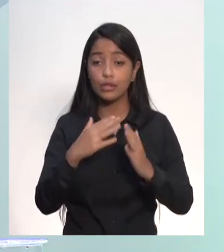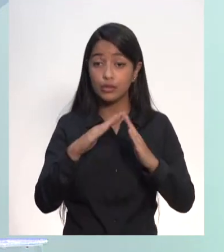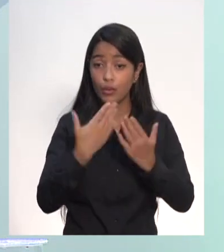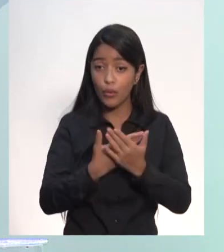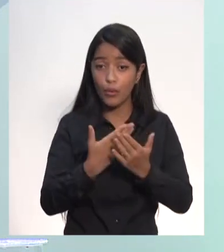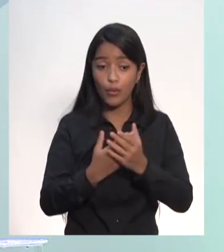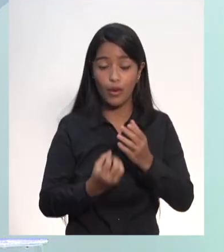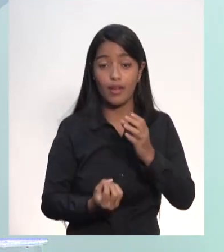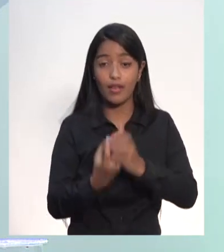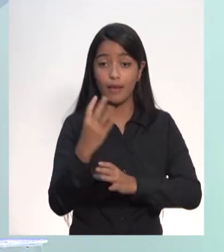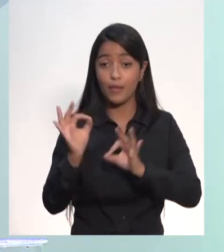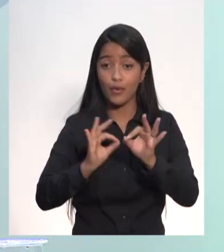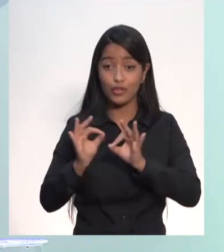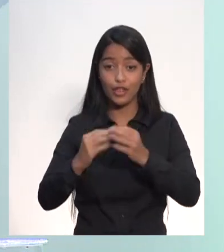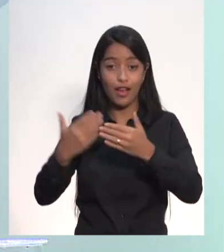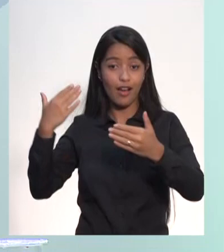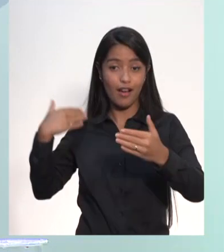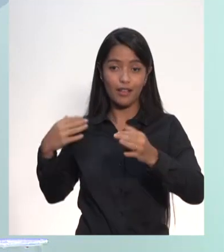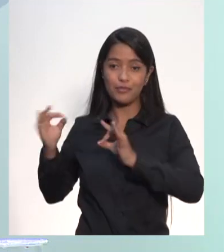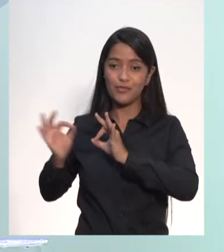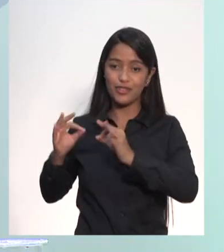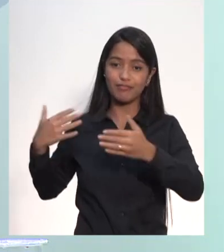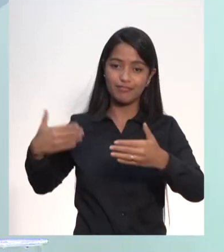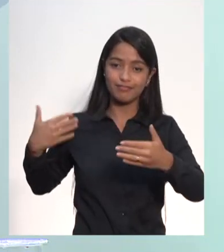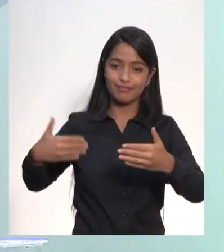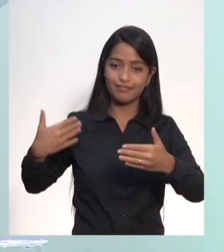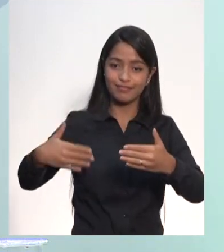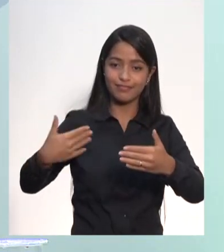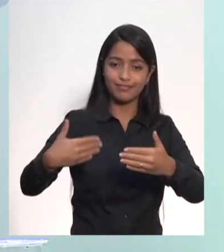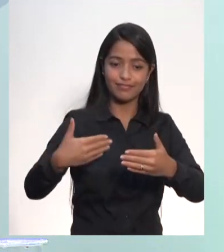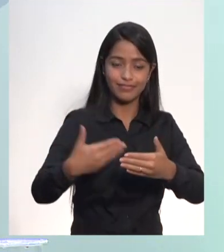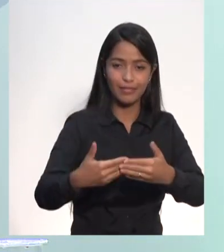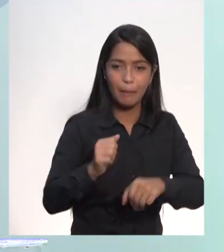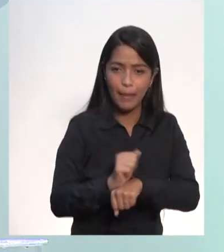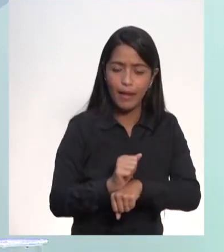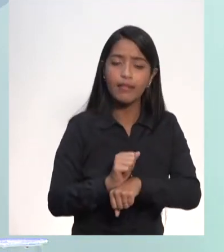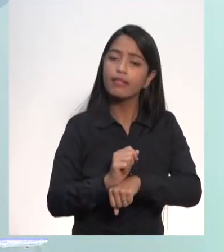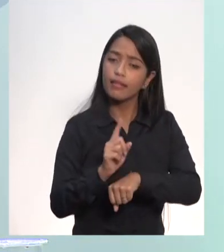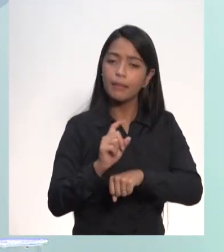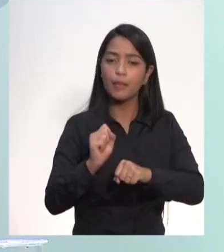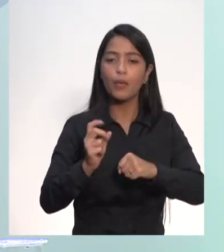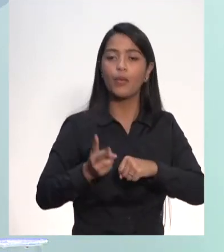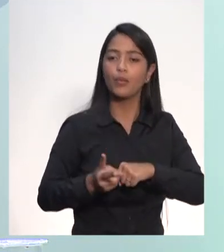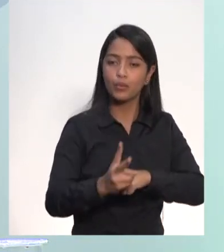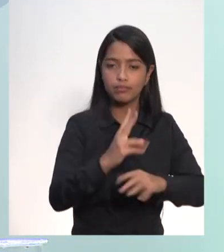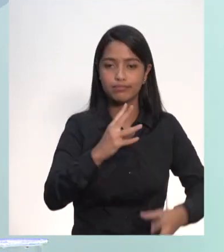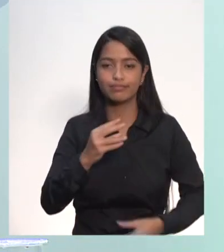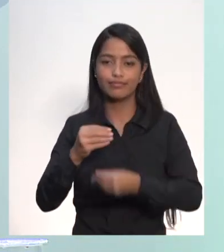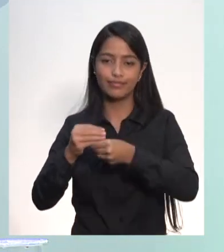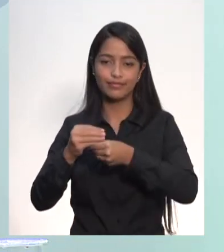direcionado, uma atividade que você já estava encaminhando com os seus estudantes, podem ter sido